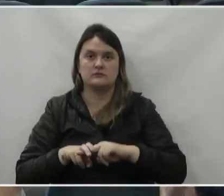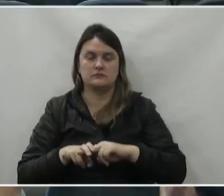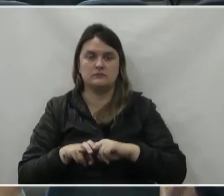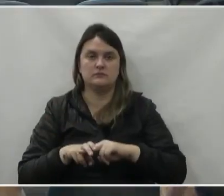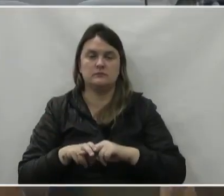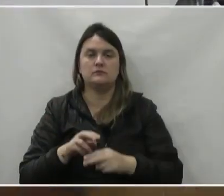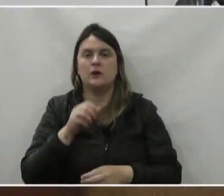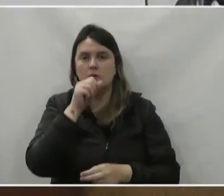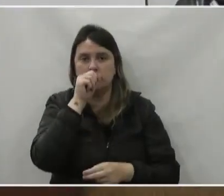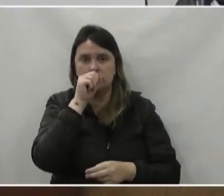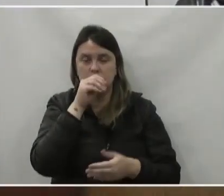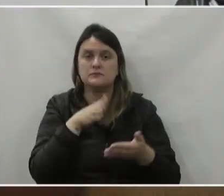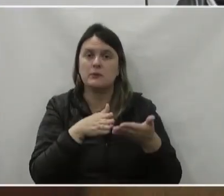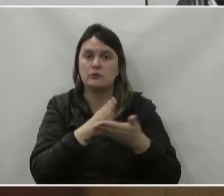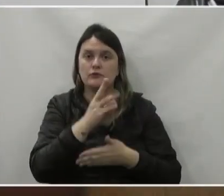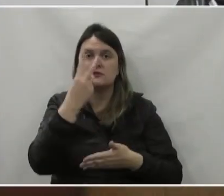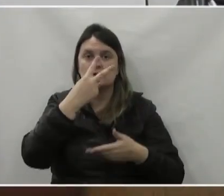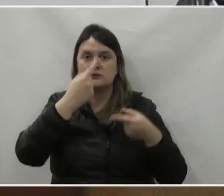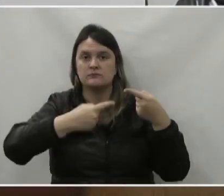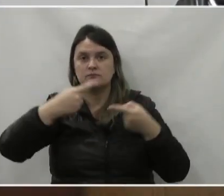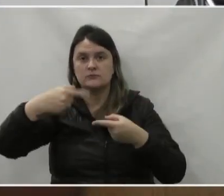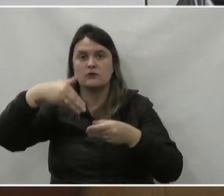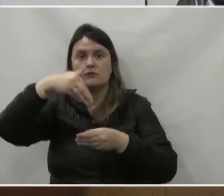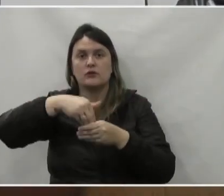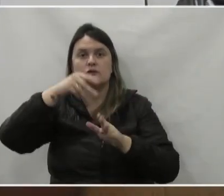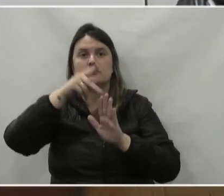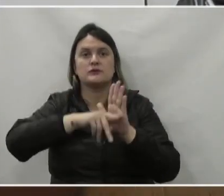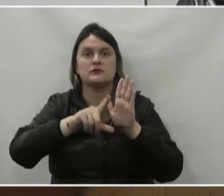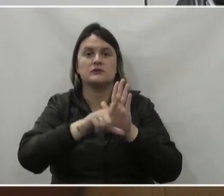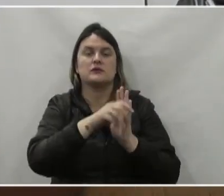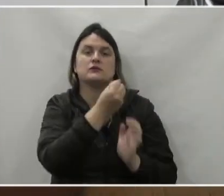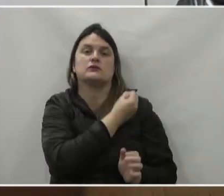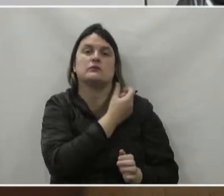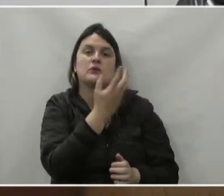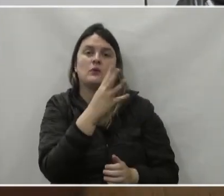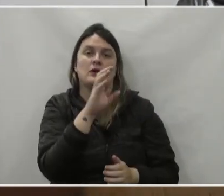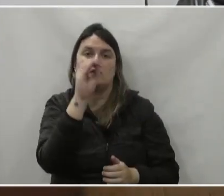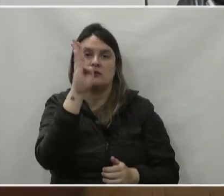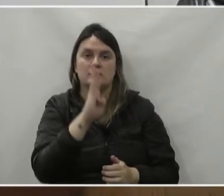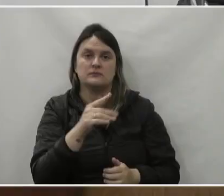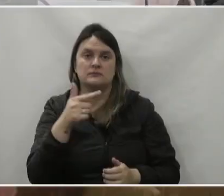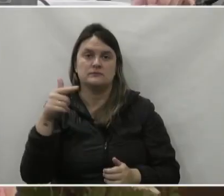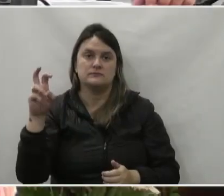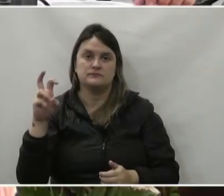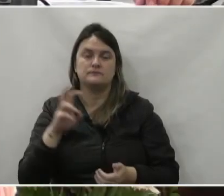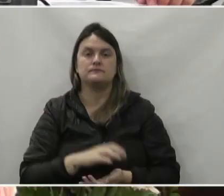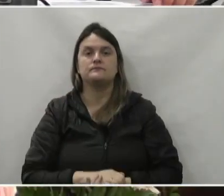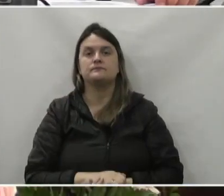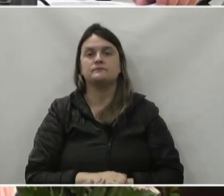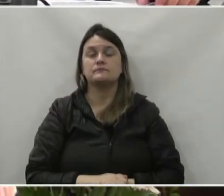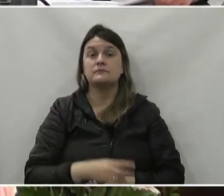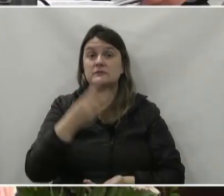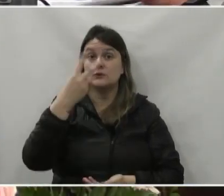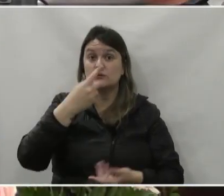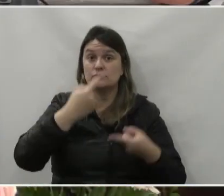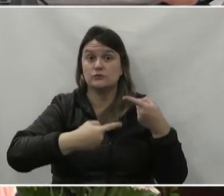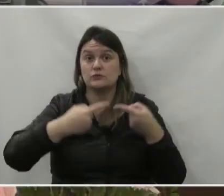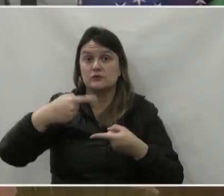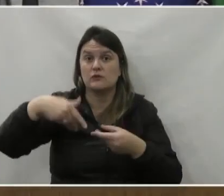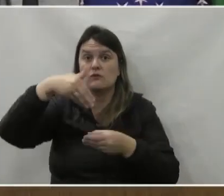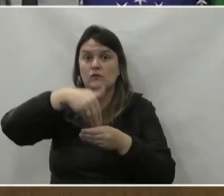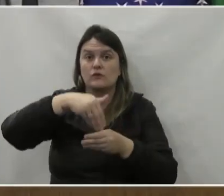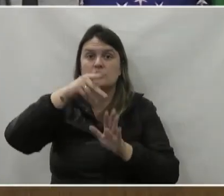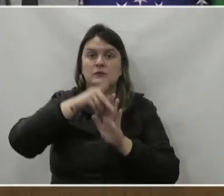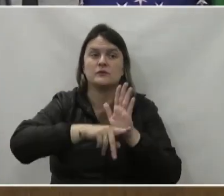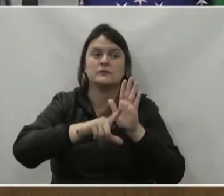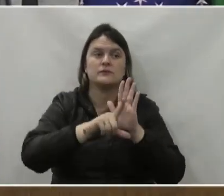Aprovado em segunda discussão e votação do projeto de lei ordinária número 40/2025. Em segunda discussão e votação do